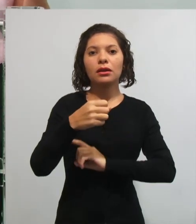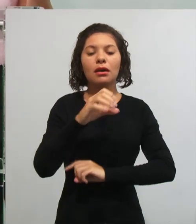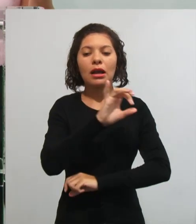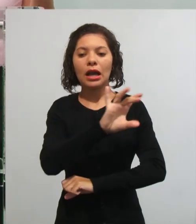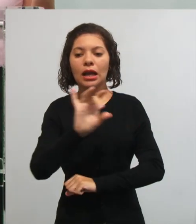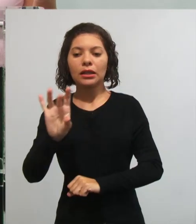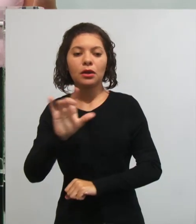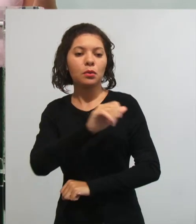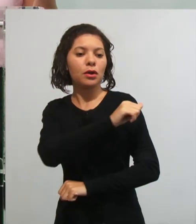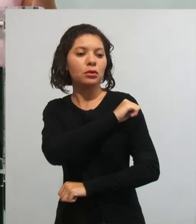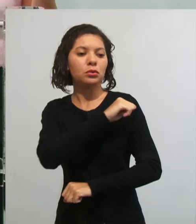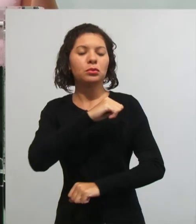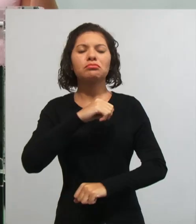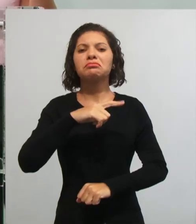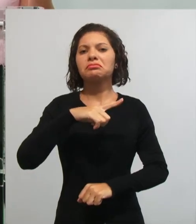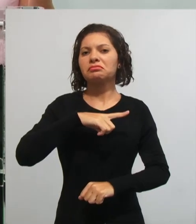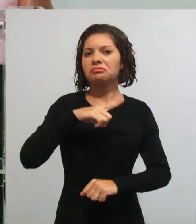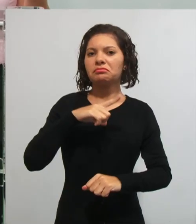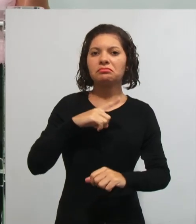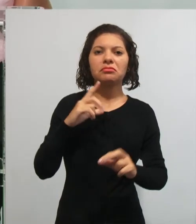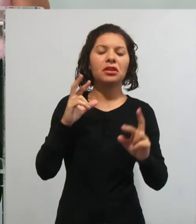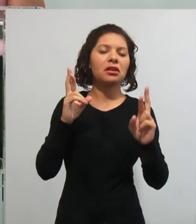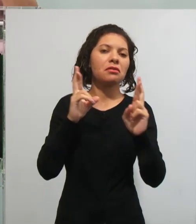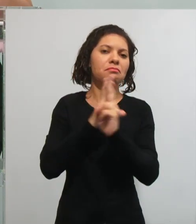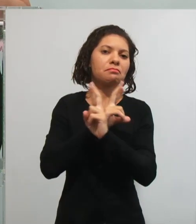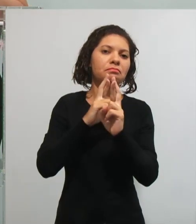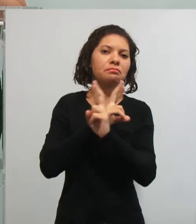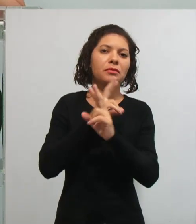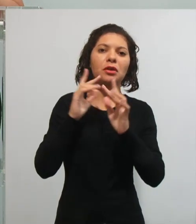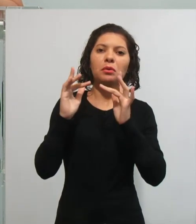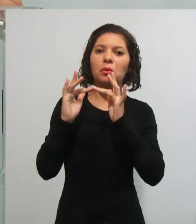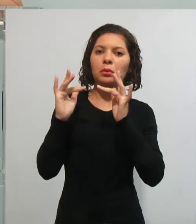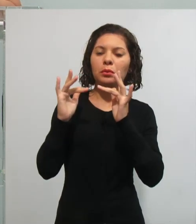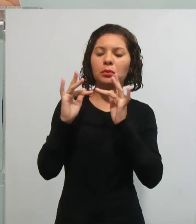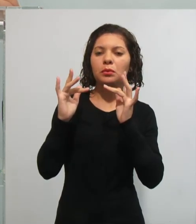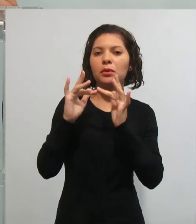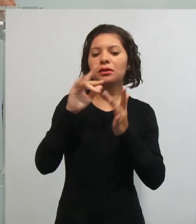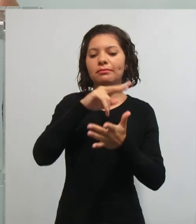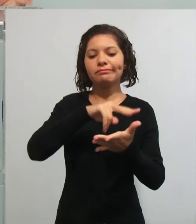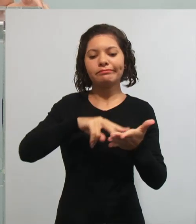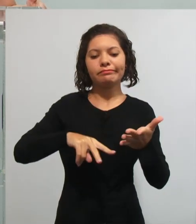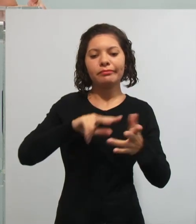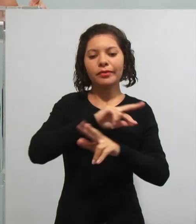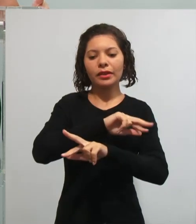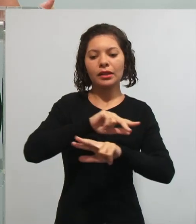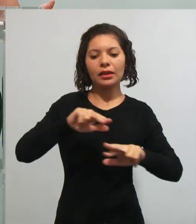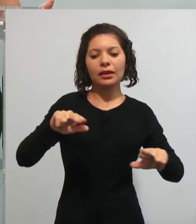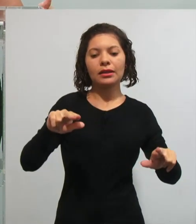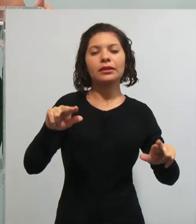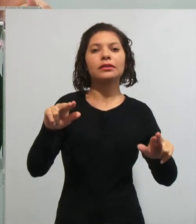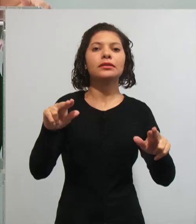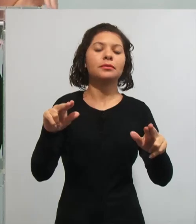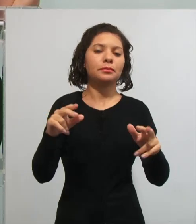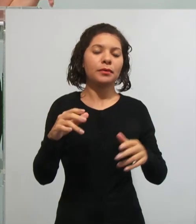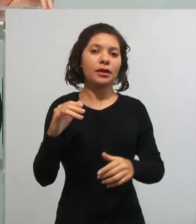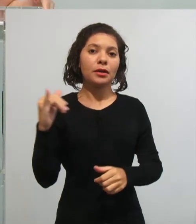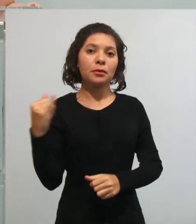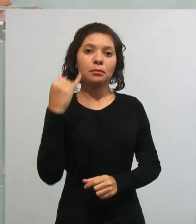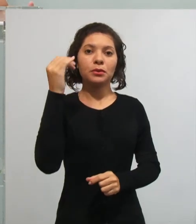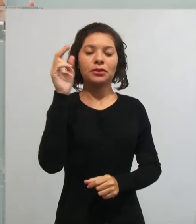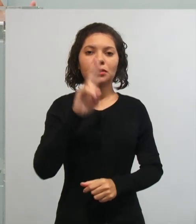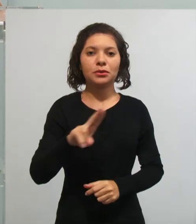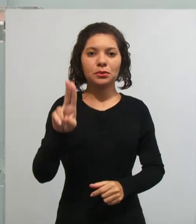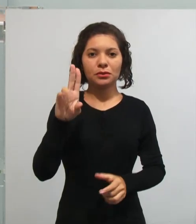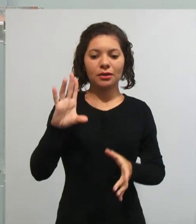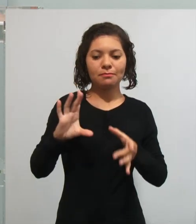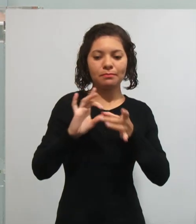têm contato no seu dia a dia, fora da escola, para também serem trabalhadas no contexto escolar. Por hoje é